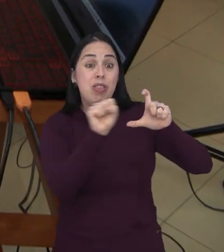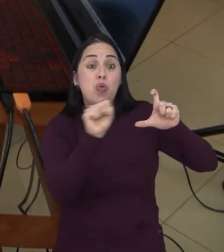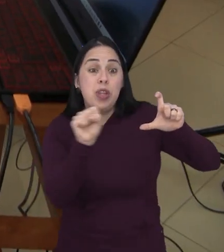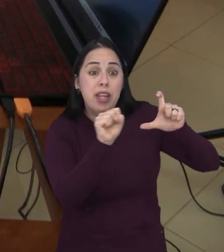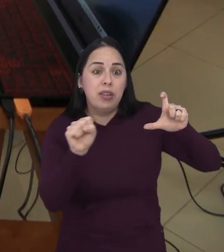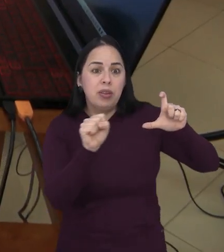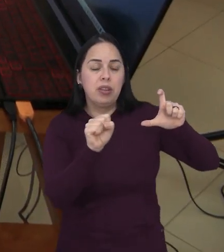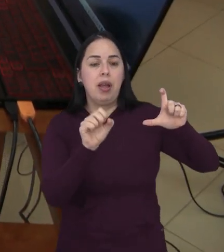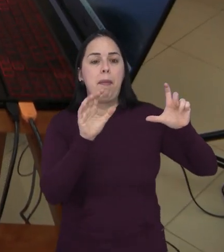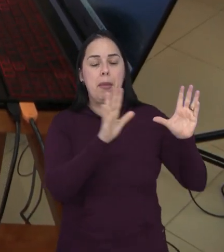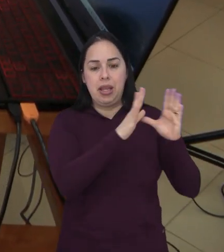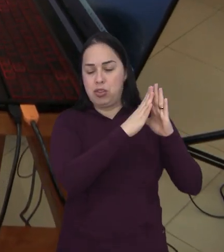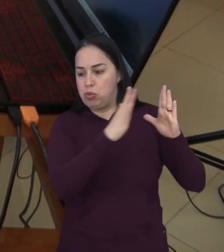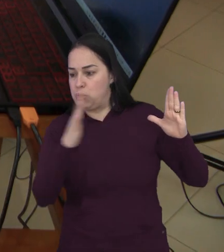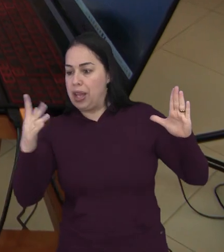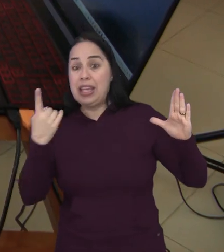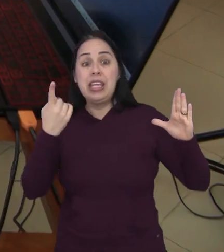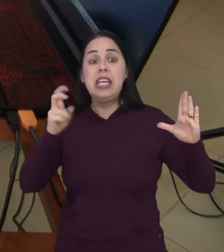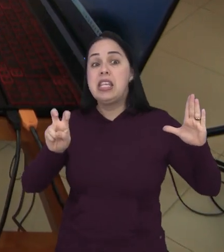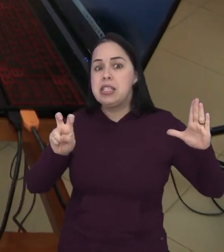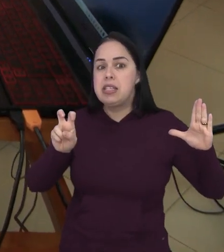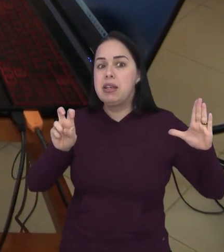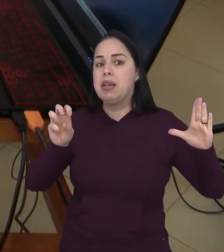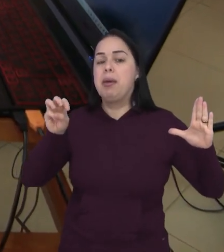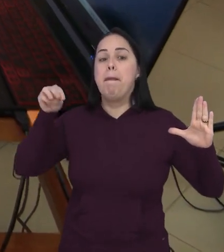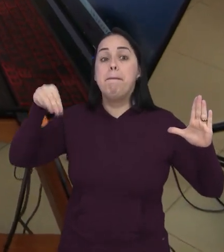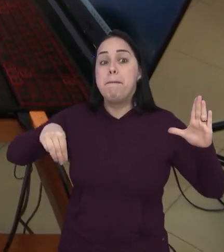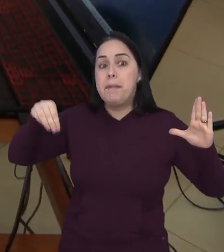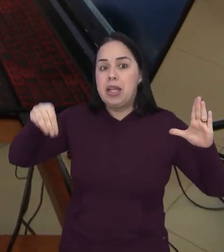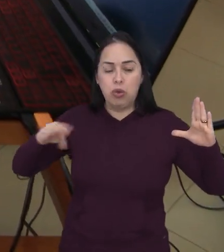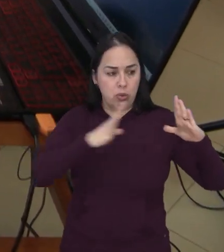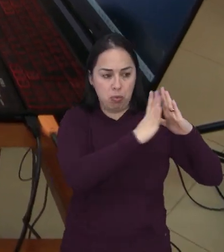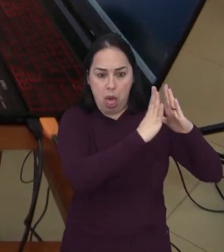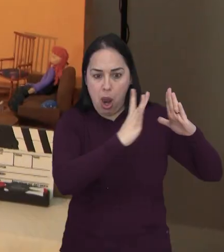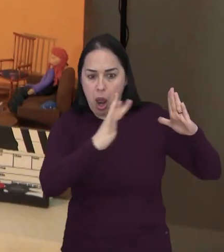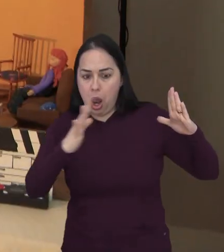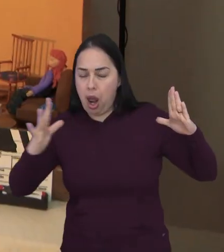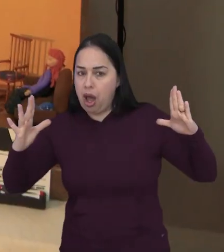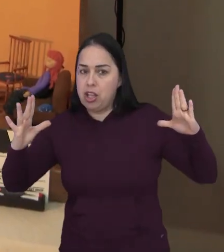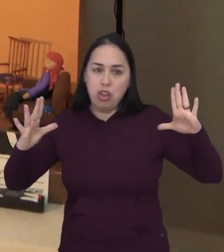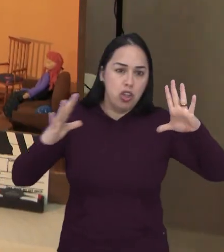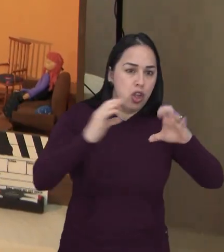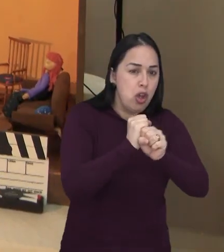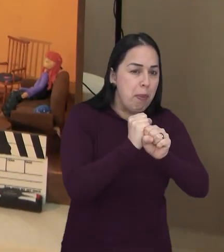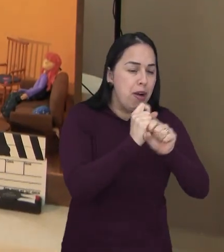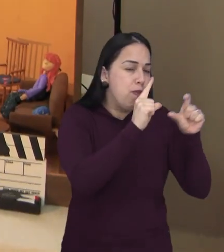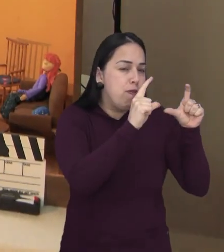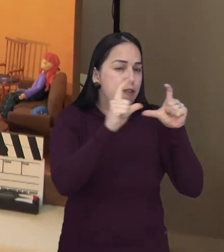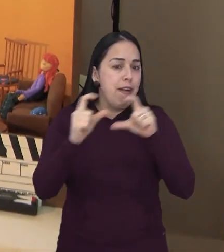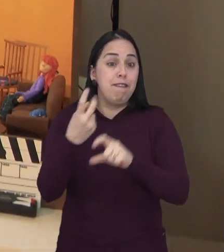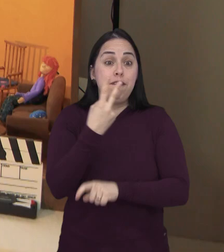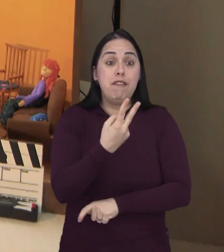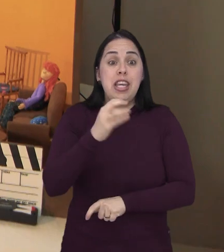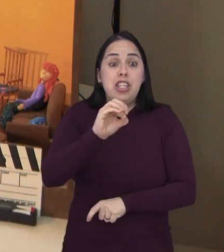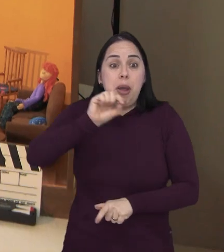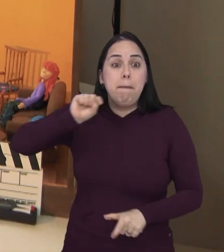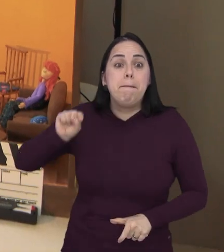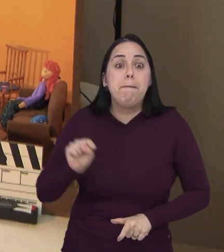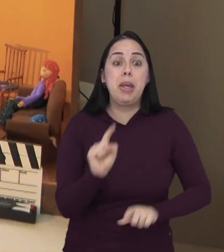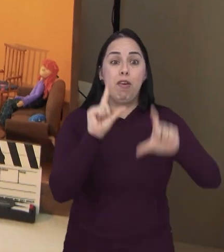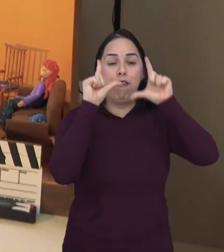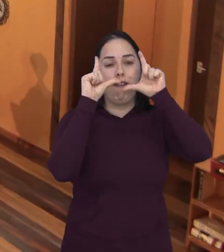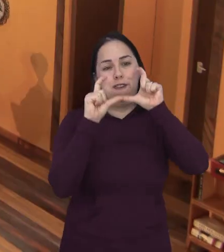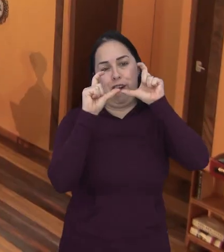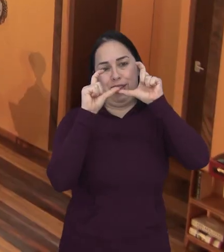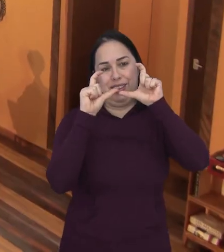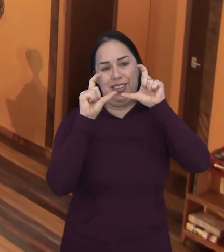por volta de 15 minutos, então se a gente fizer uma conta simples, uma aritmética simples, a gente vai perceber que foram 20 mil